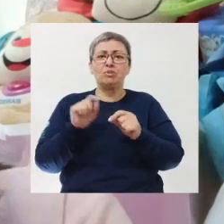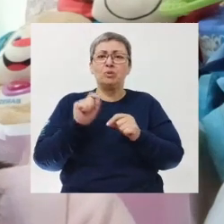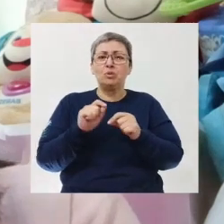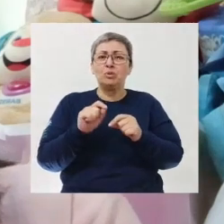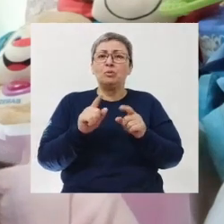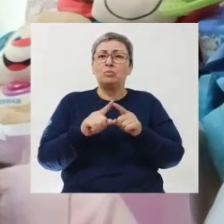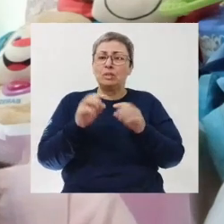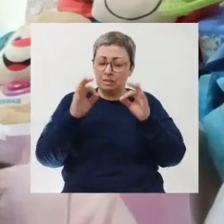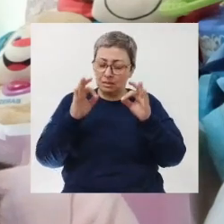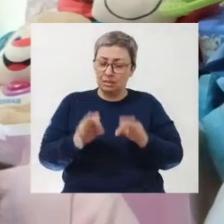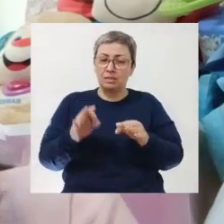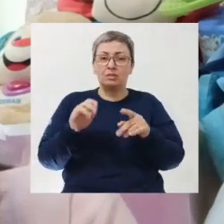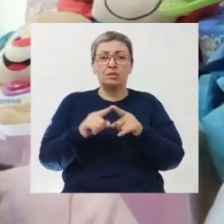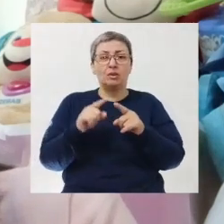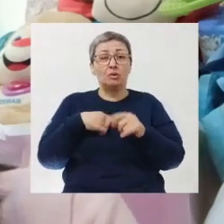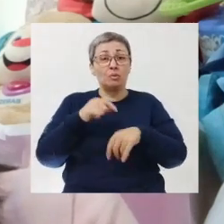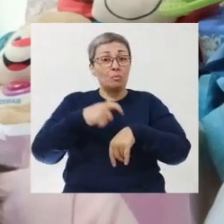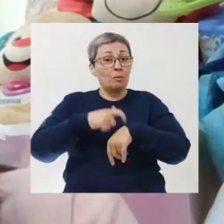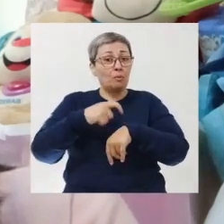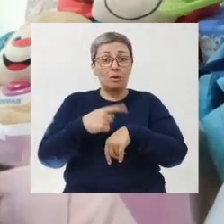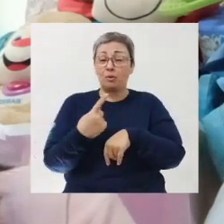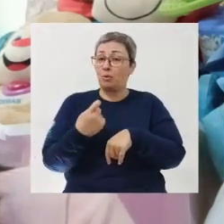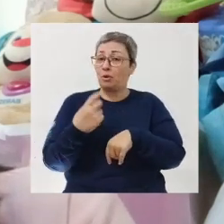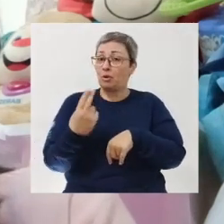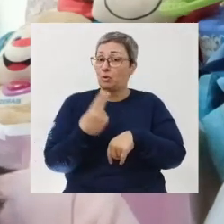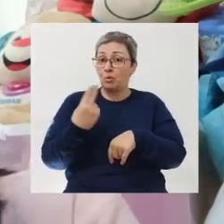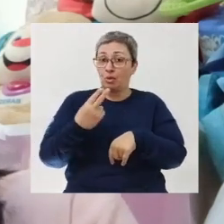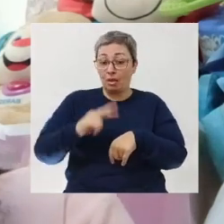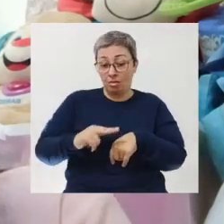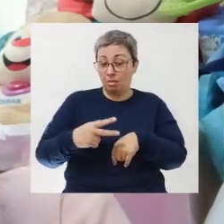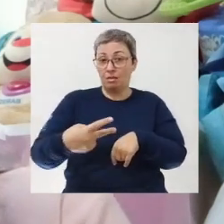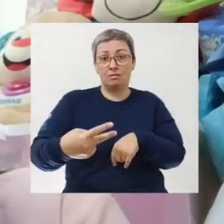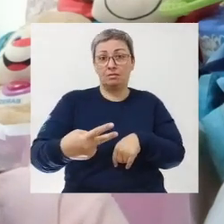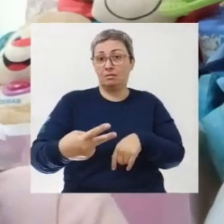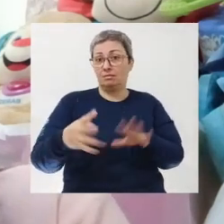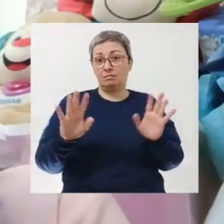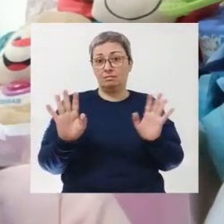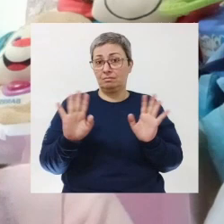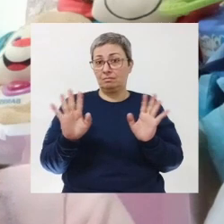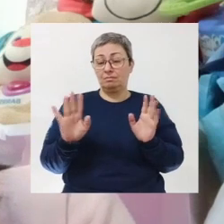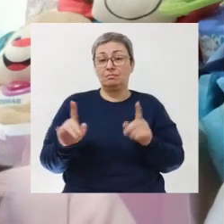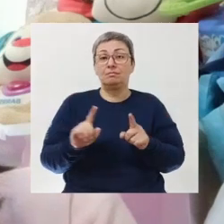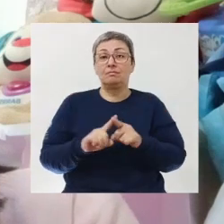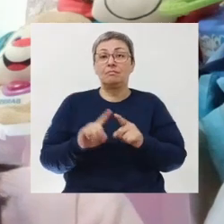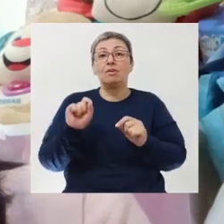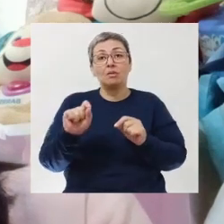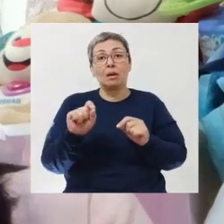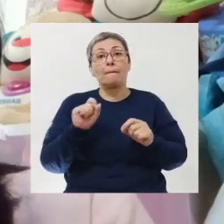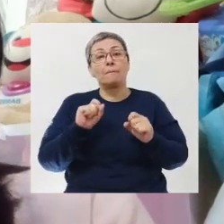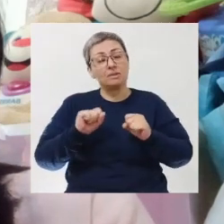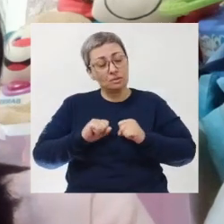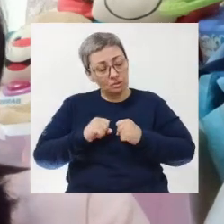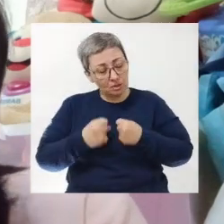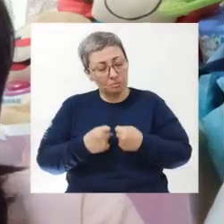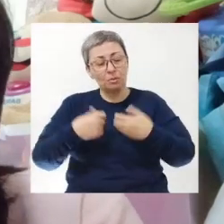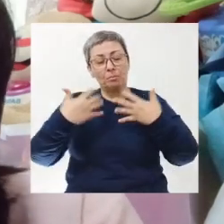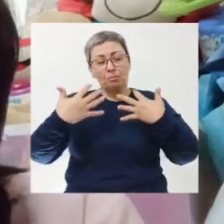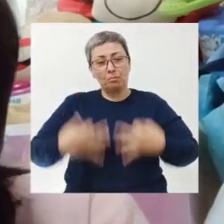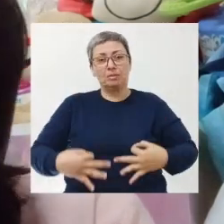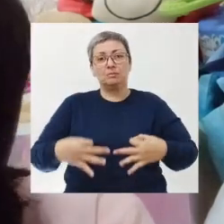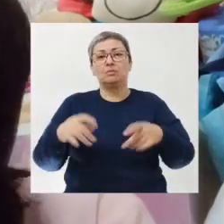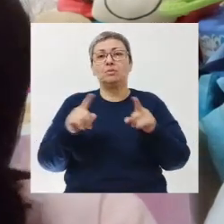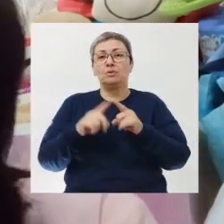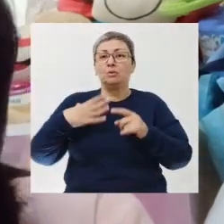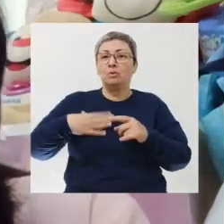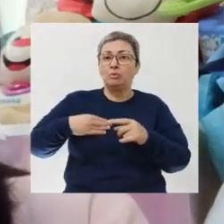mesmo para que isso dê certo. Como eu falo, é um momento único, não dá para transferir. Então, você tem que se